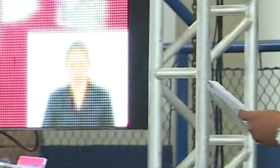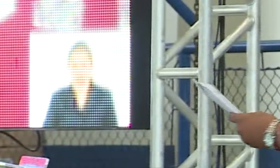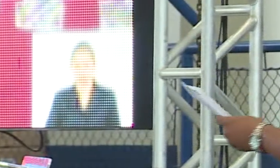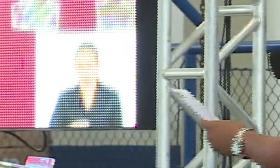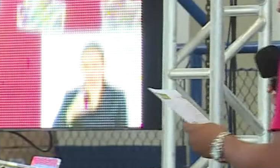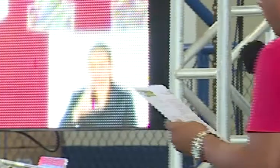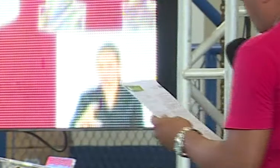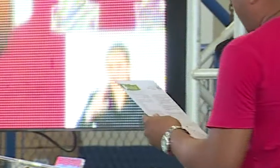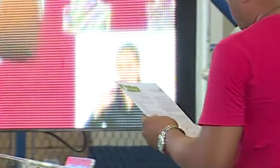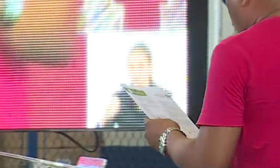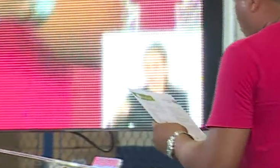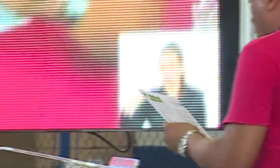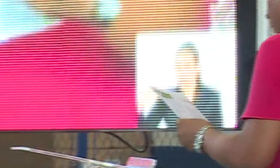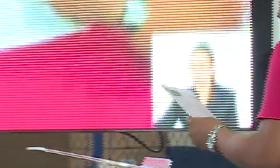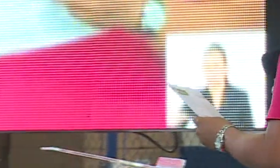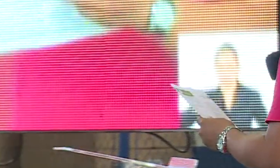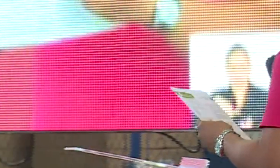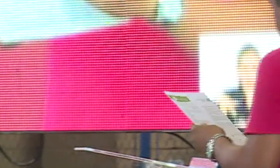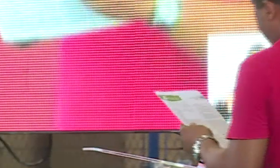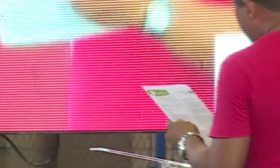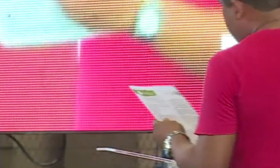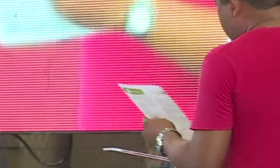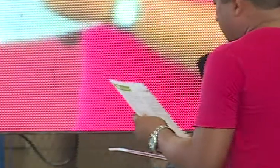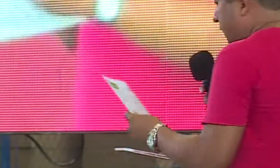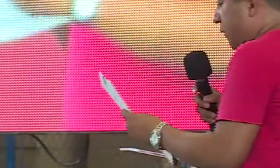365 mililitros por metro cúbico.